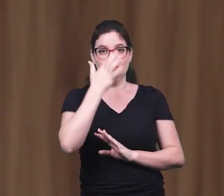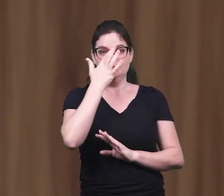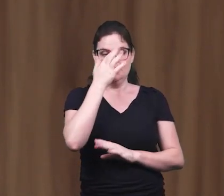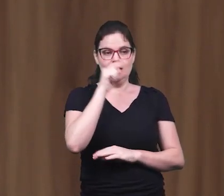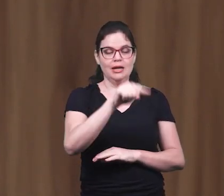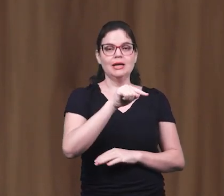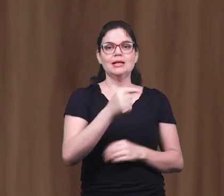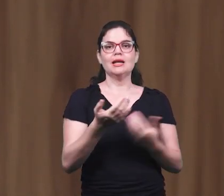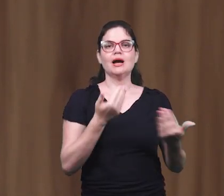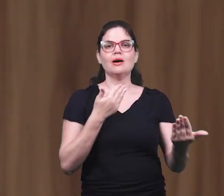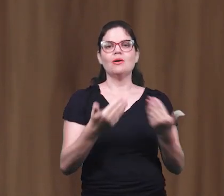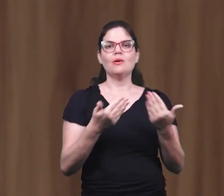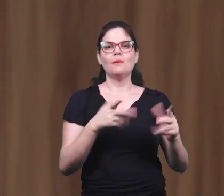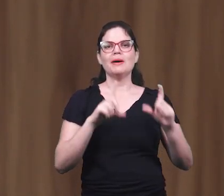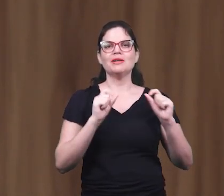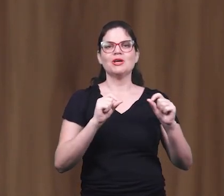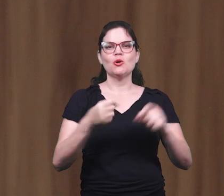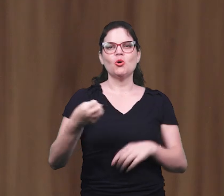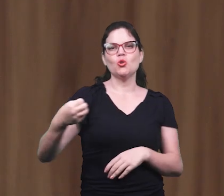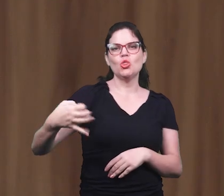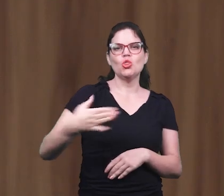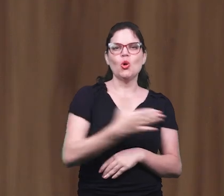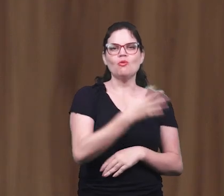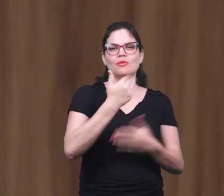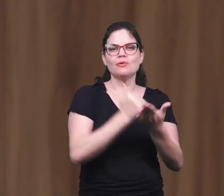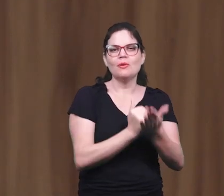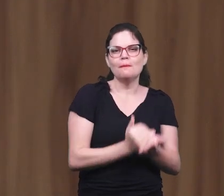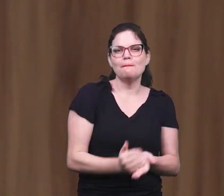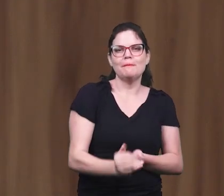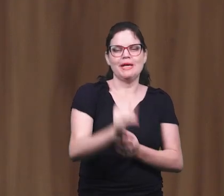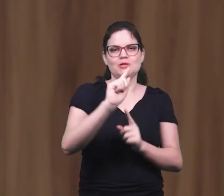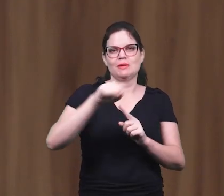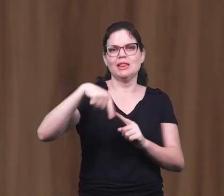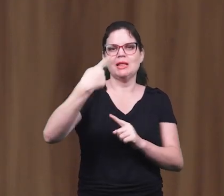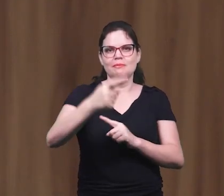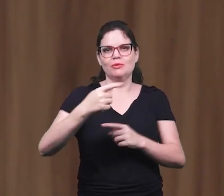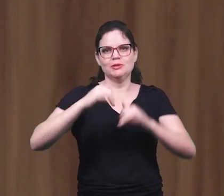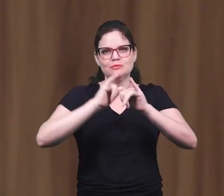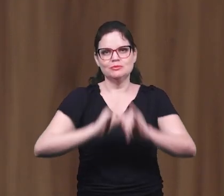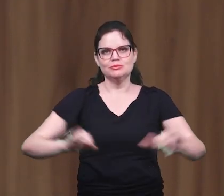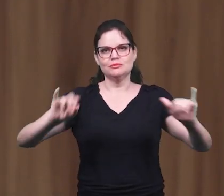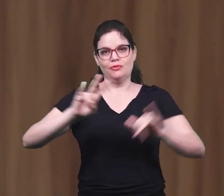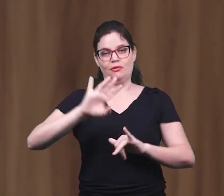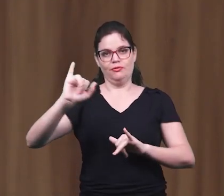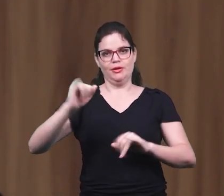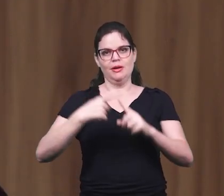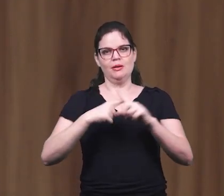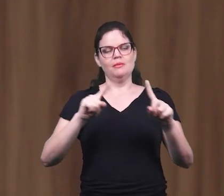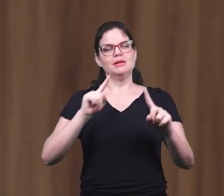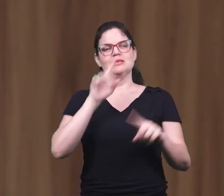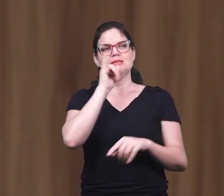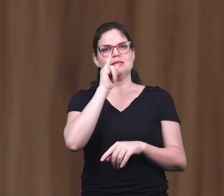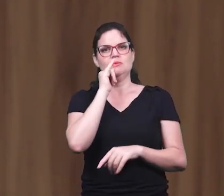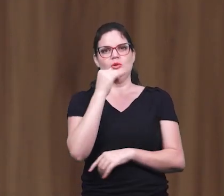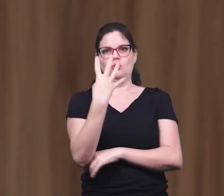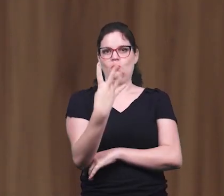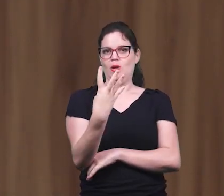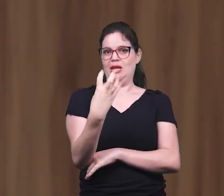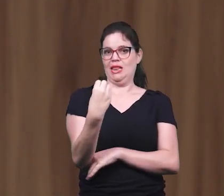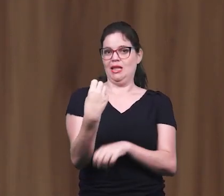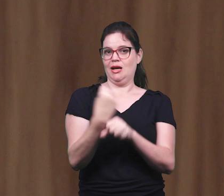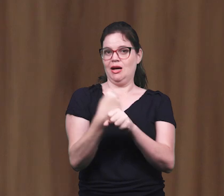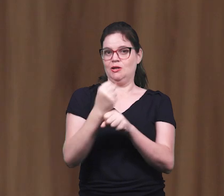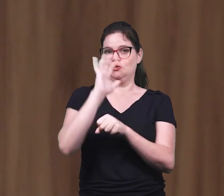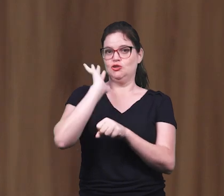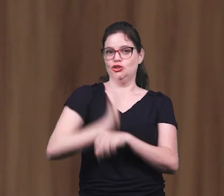expoente que abre o caminho ali para os que viriam depois. Mas depois de quase 40 anos que ele